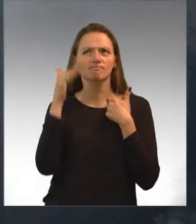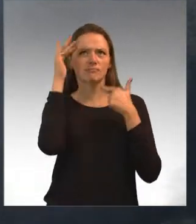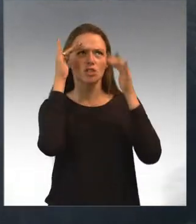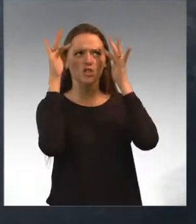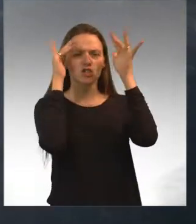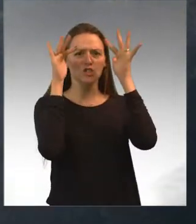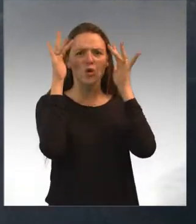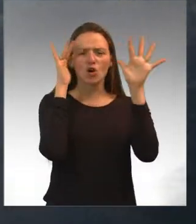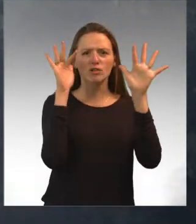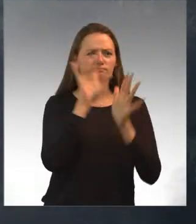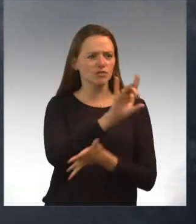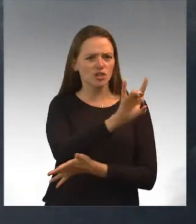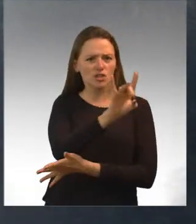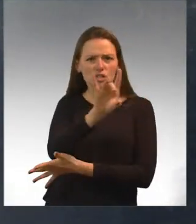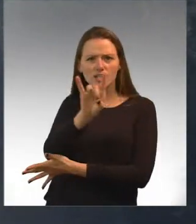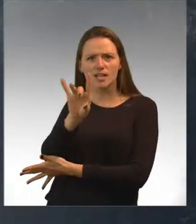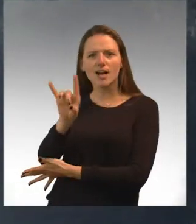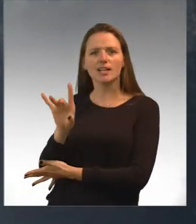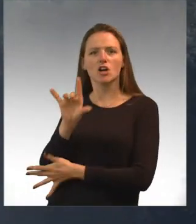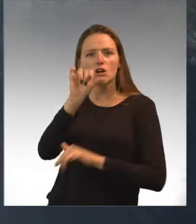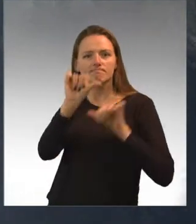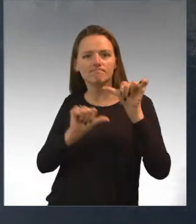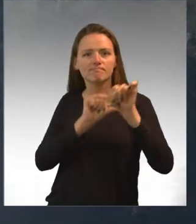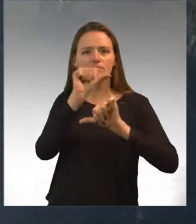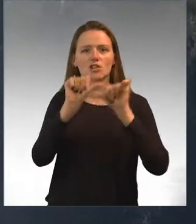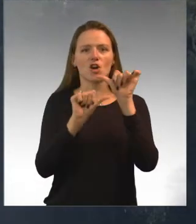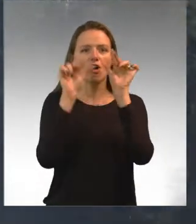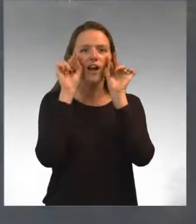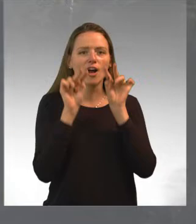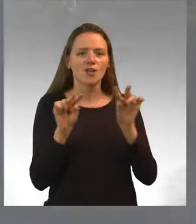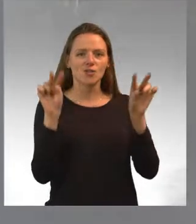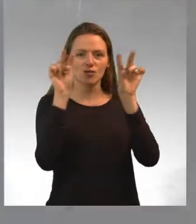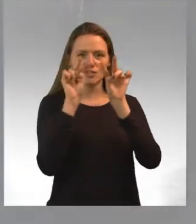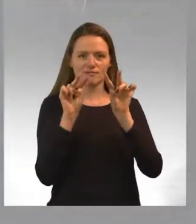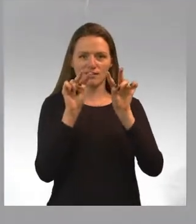cada um, modifica a paisagem.